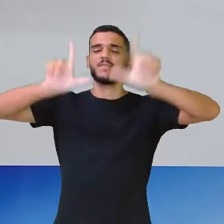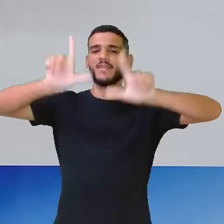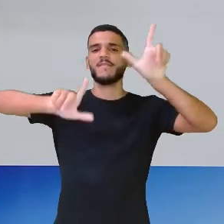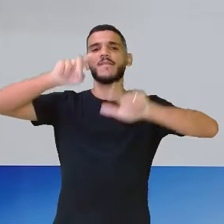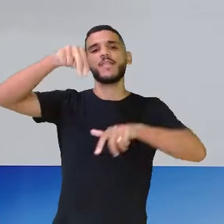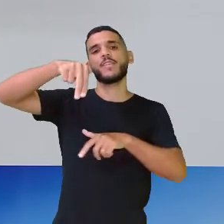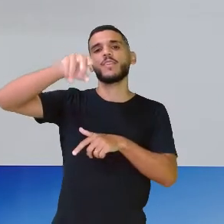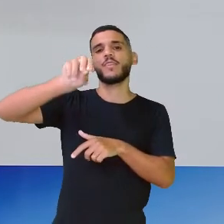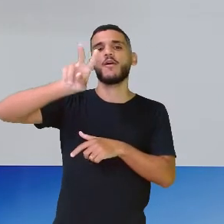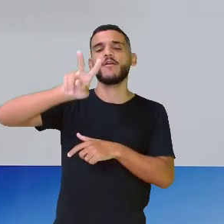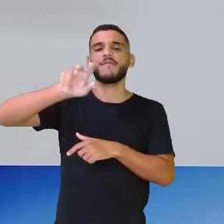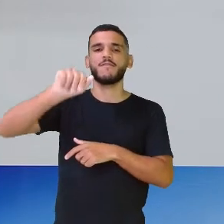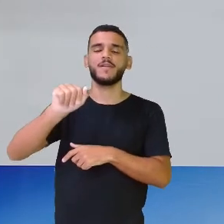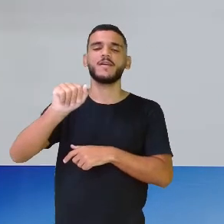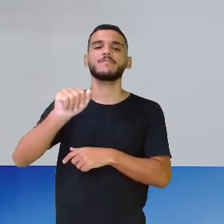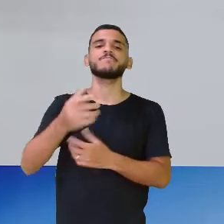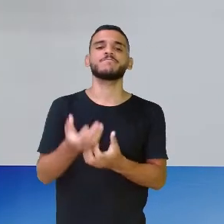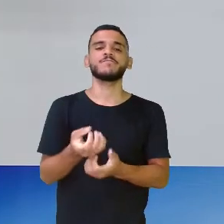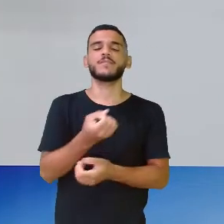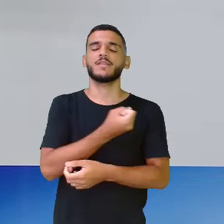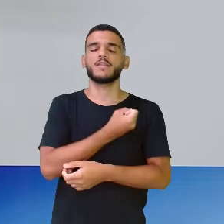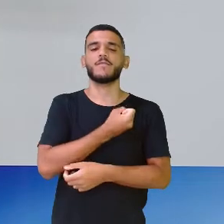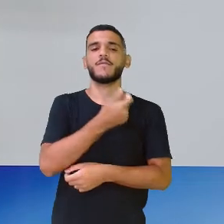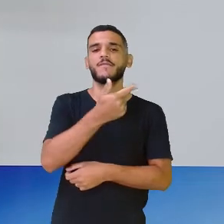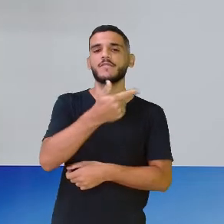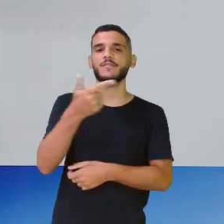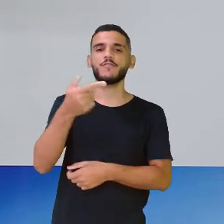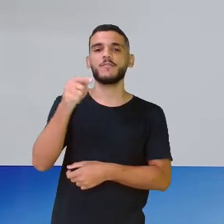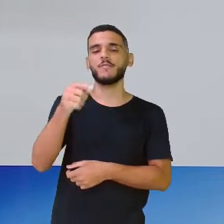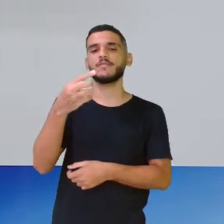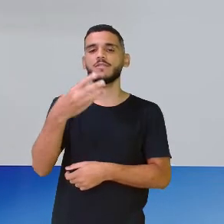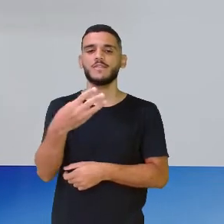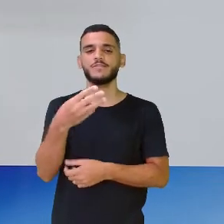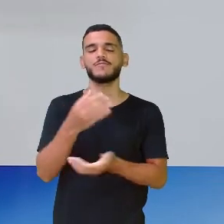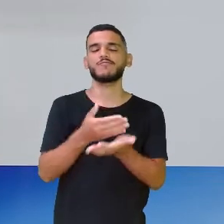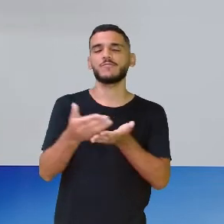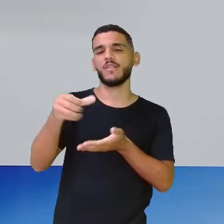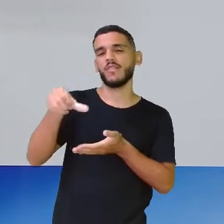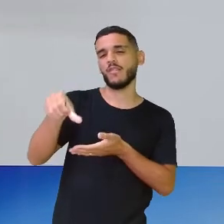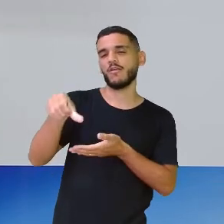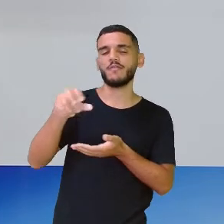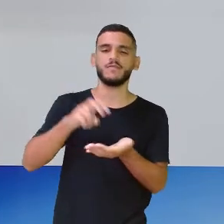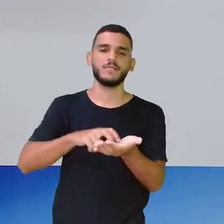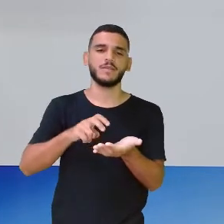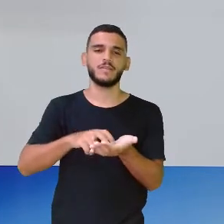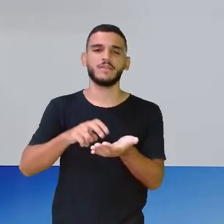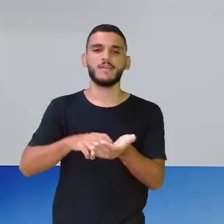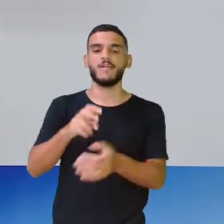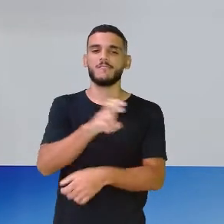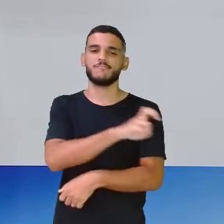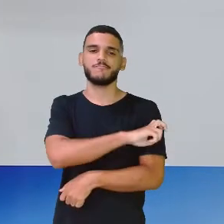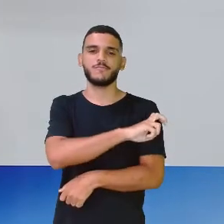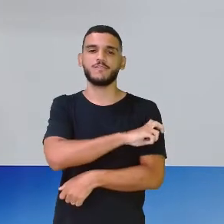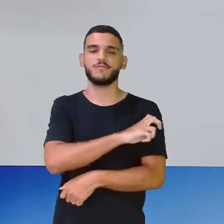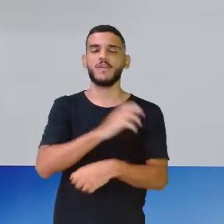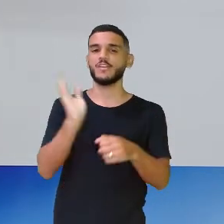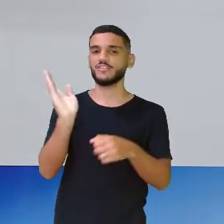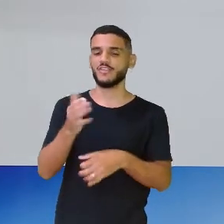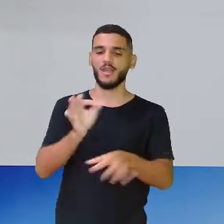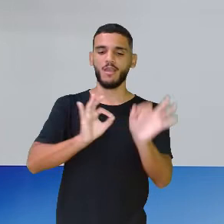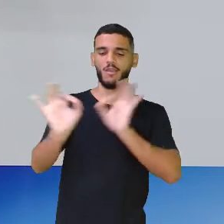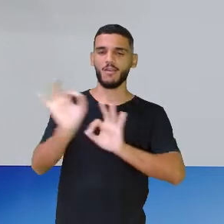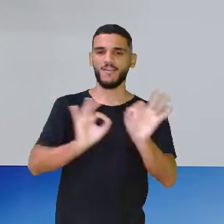Nordeste, canal 22.3. A partir das 9 horas, o quinto ano já está a postos para